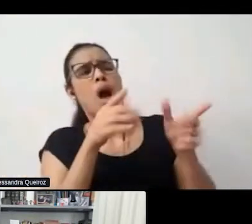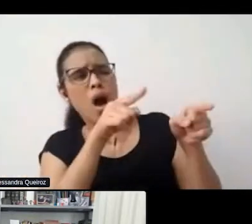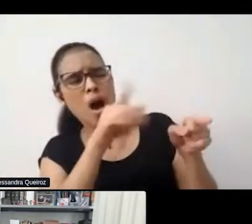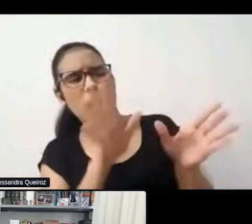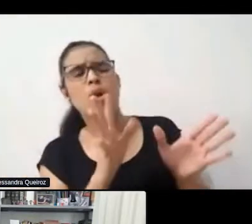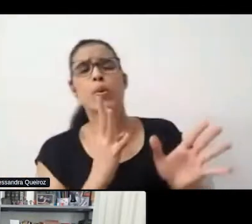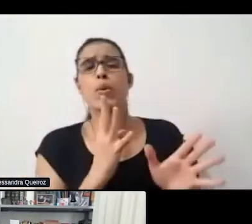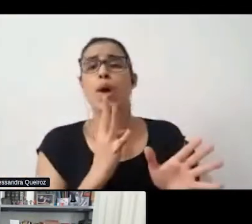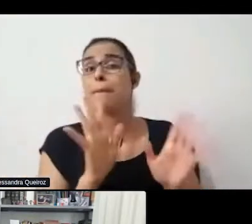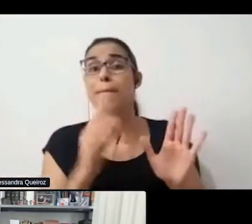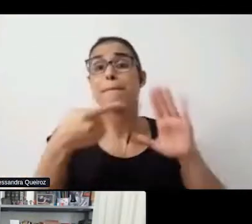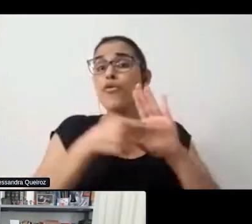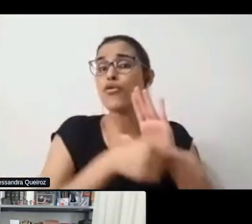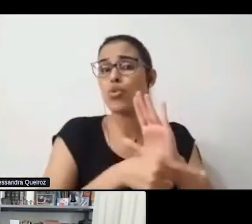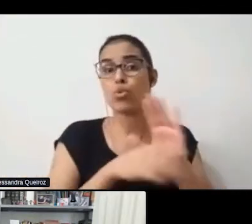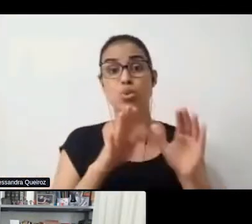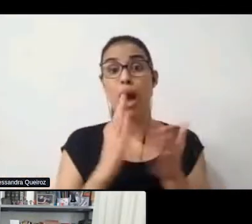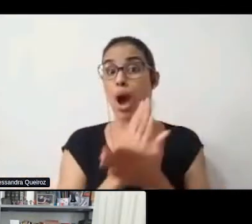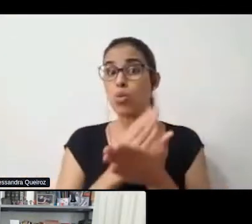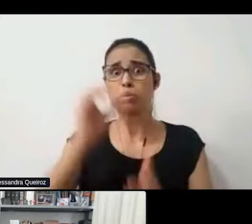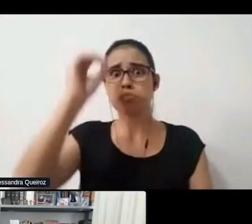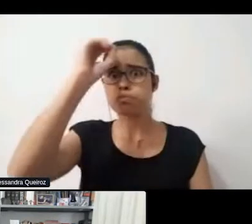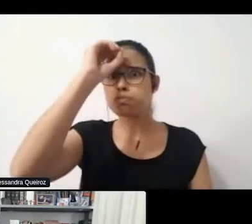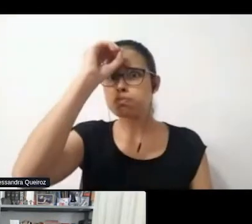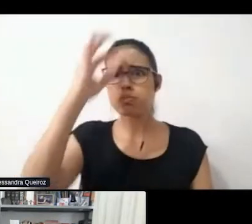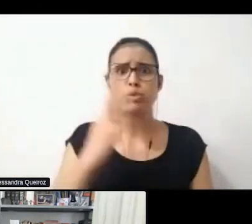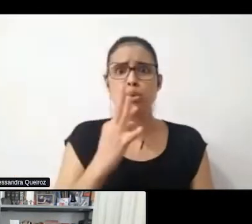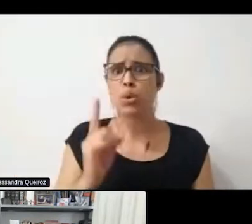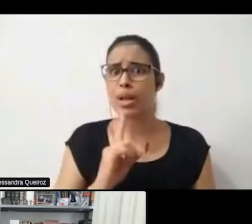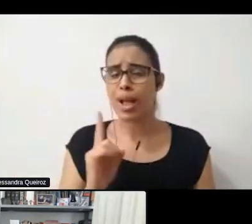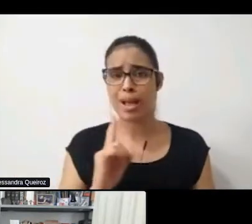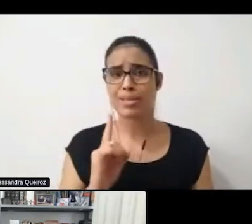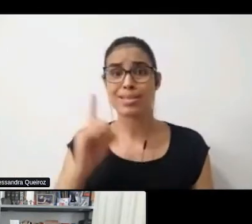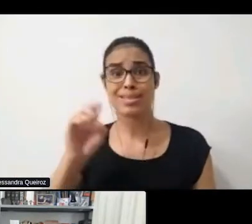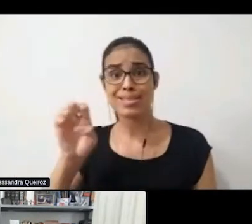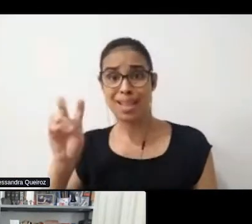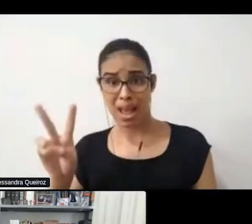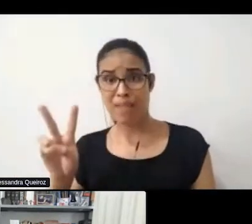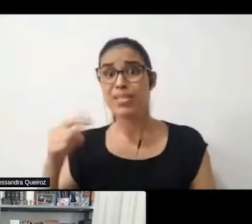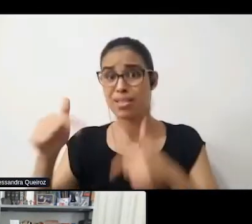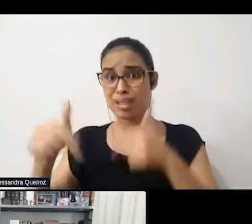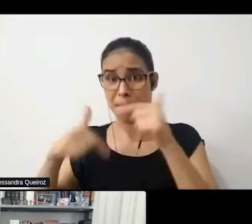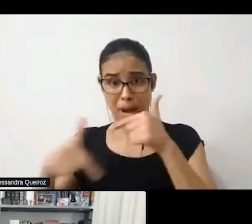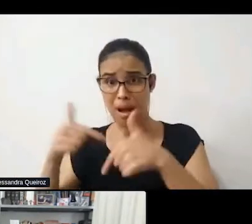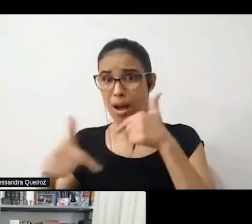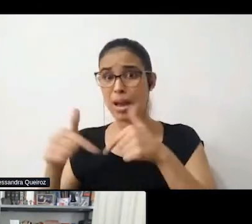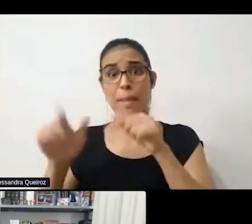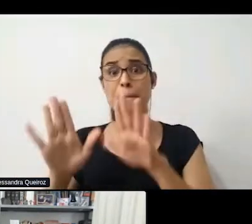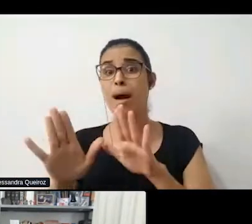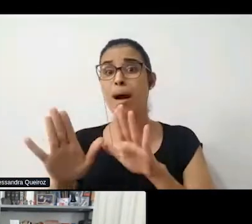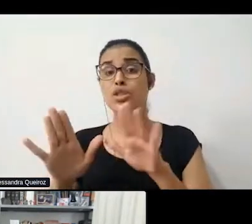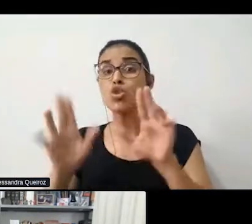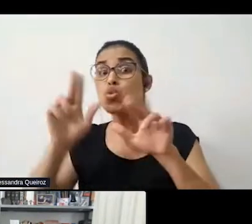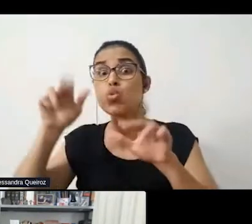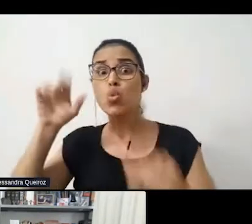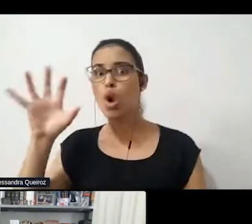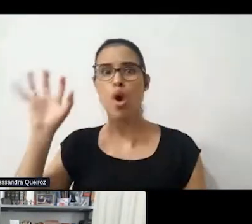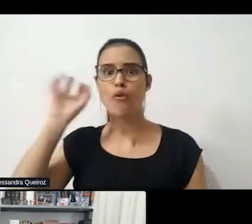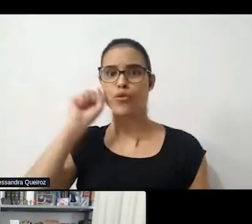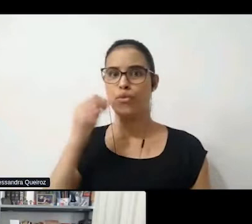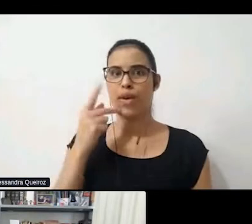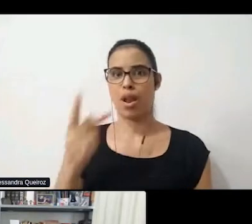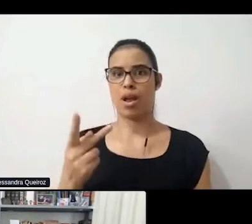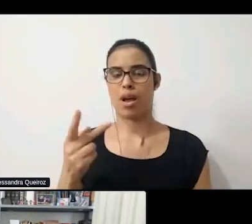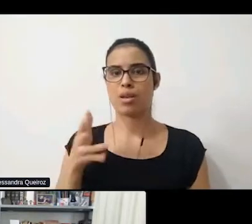simplesmente nunca ouviu falar e tem uma carreira de desenvolvedor durante muito tempo e chega num time ou chega numa empresa que prioriza isso,